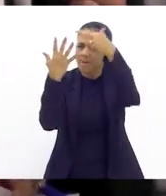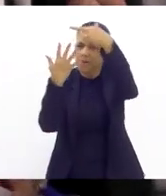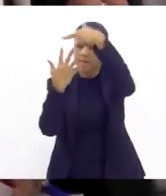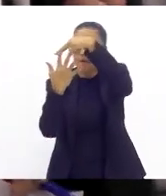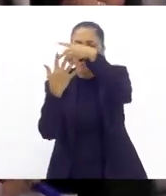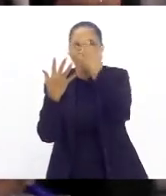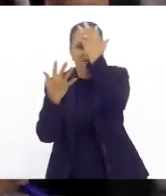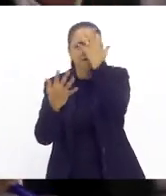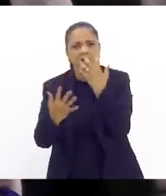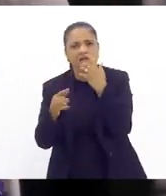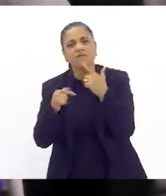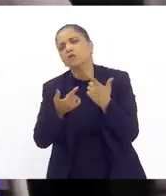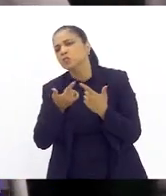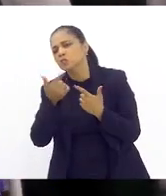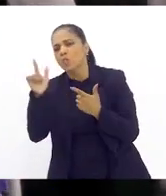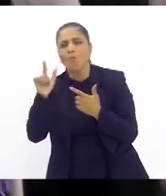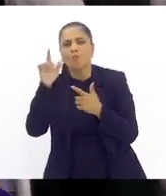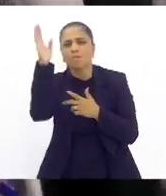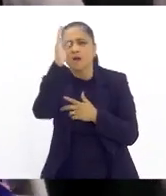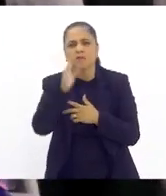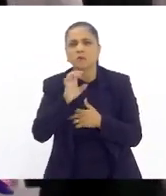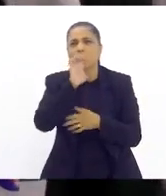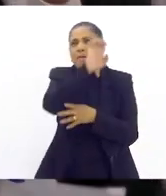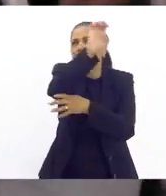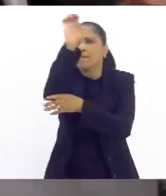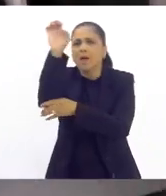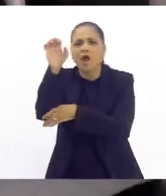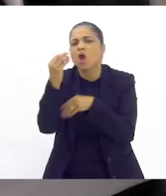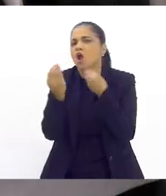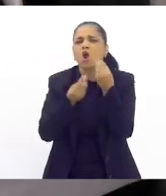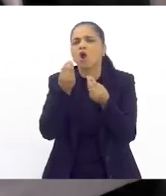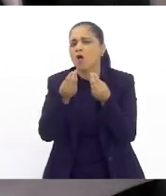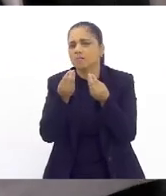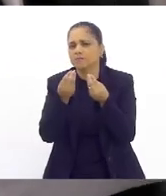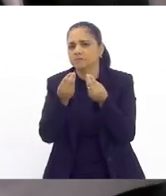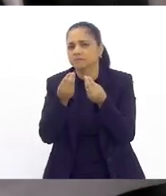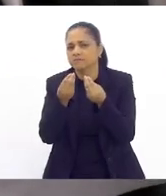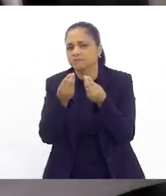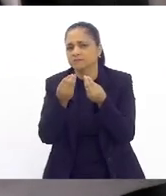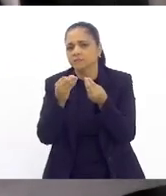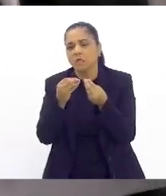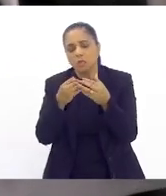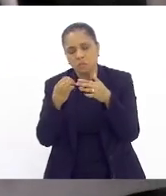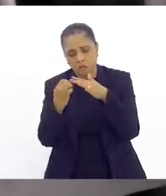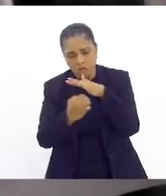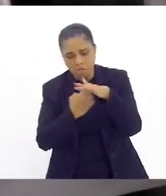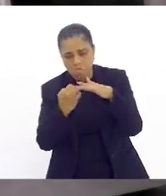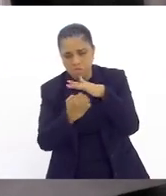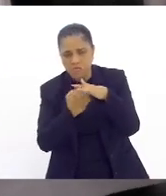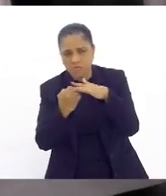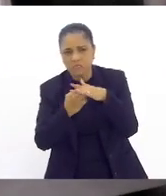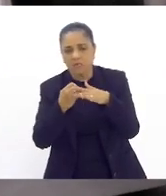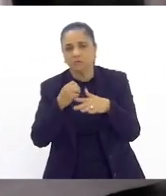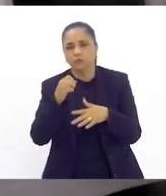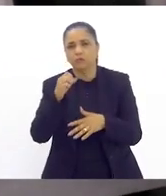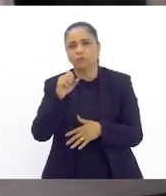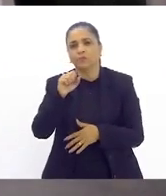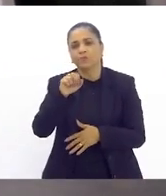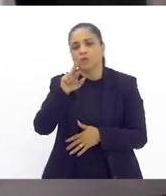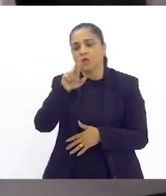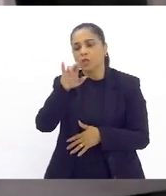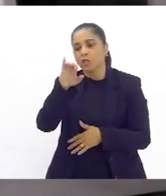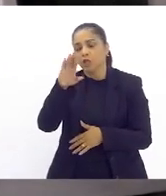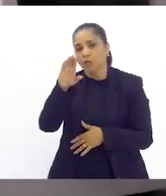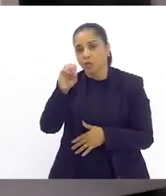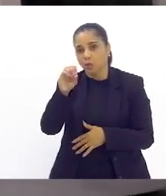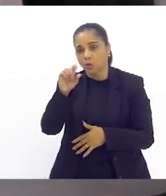no resto do Brasil né e a gente olhou tem uma outra empresa de distribuição lá no Rio Grande do Sul chama RGE